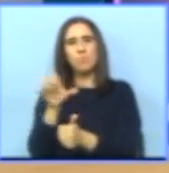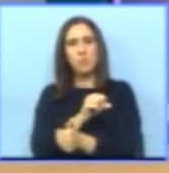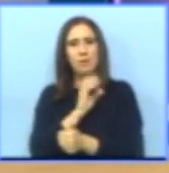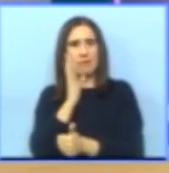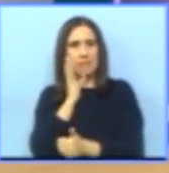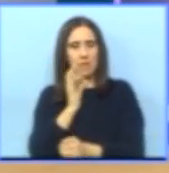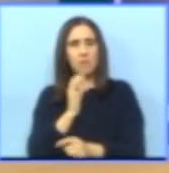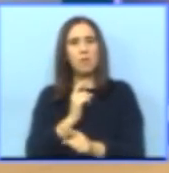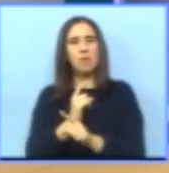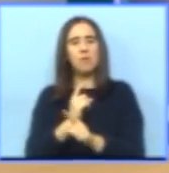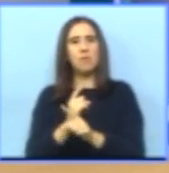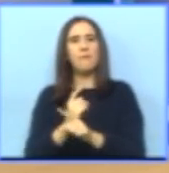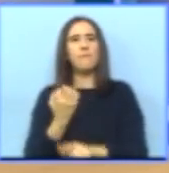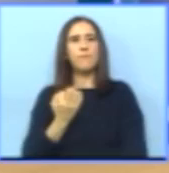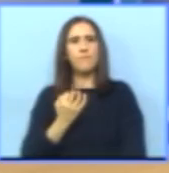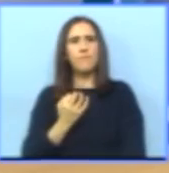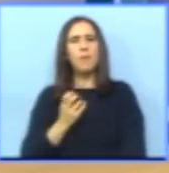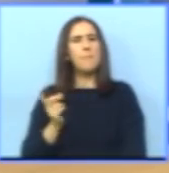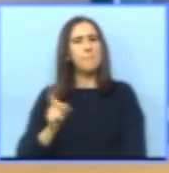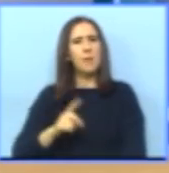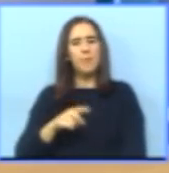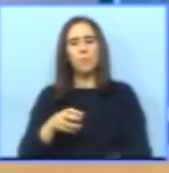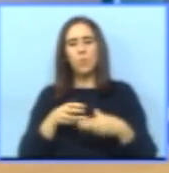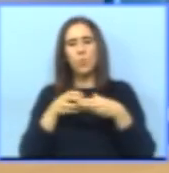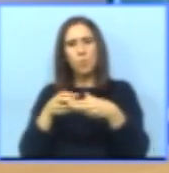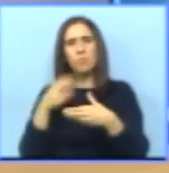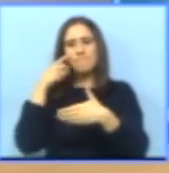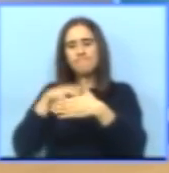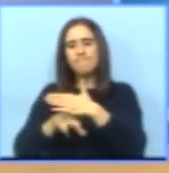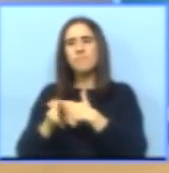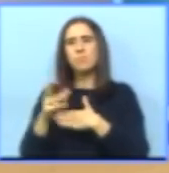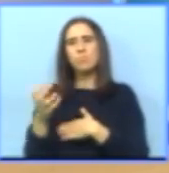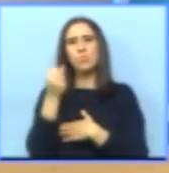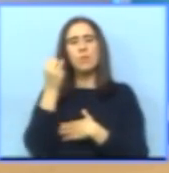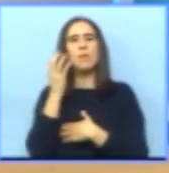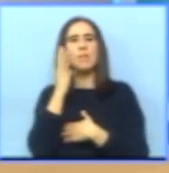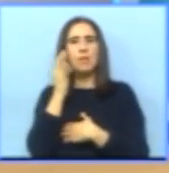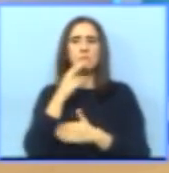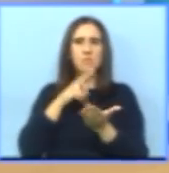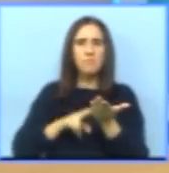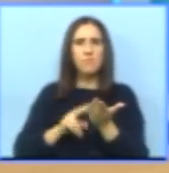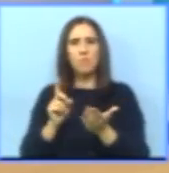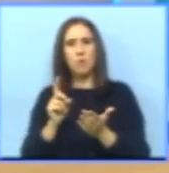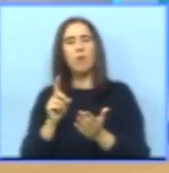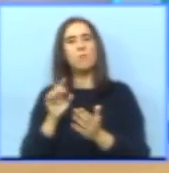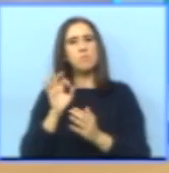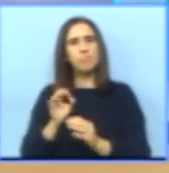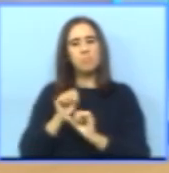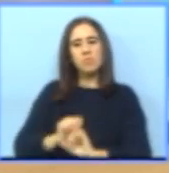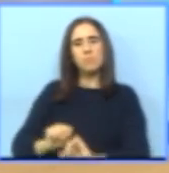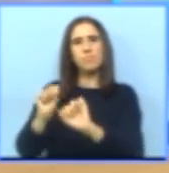há vários sucessivos grupos que tentam ir buscar e tentar ver se é verdade ou não, se ele de facto renunciou